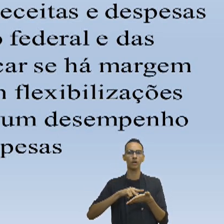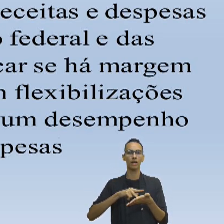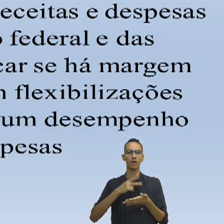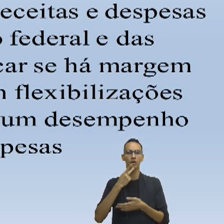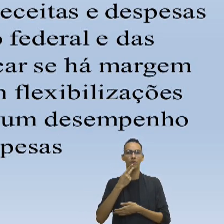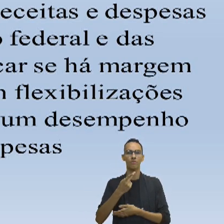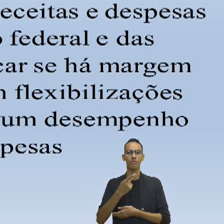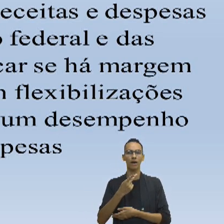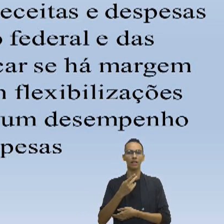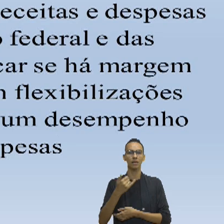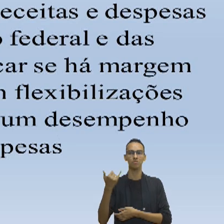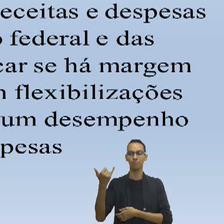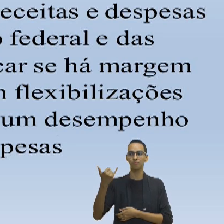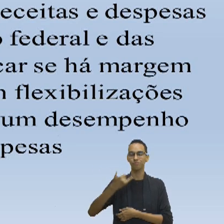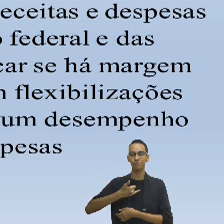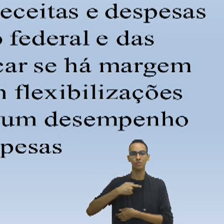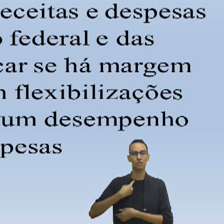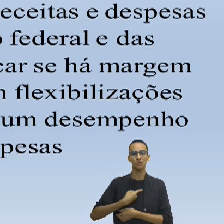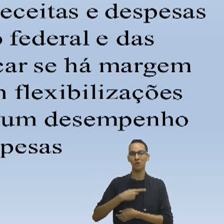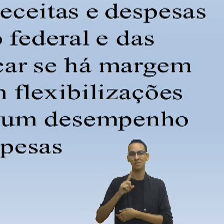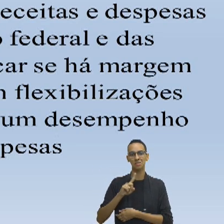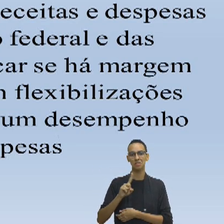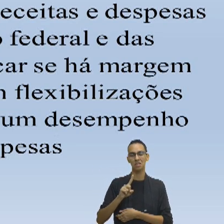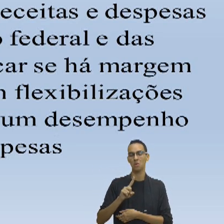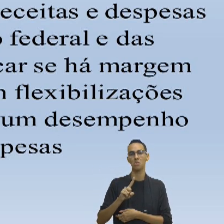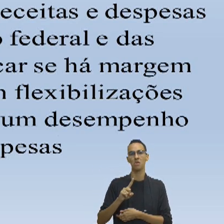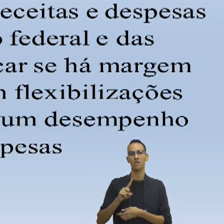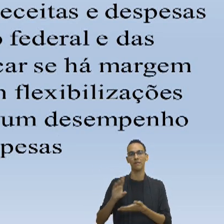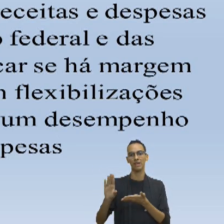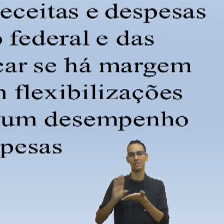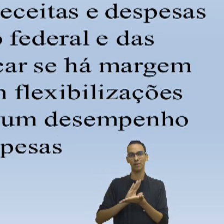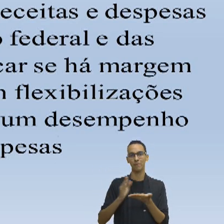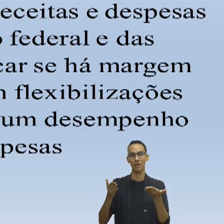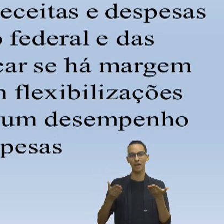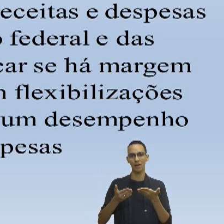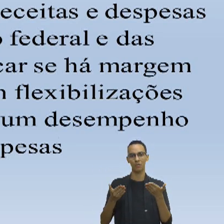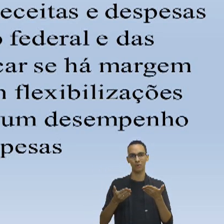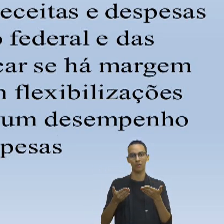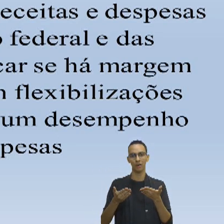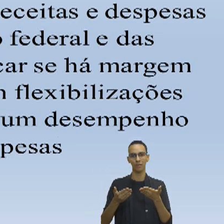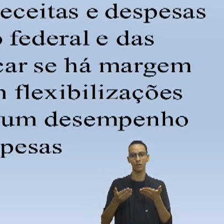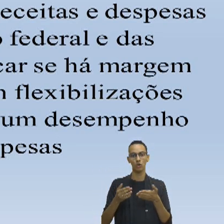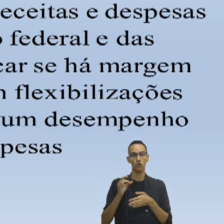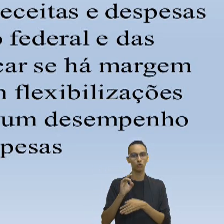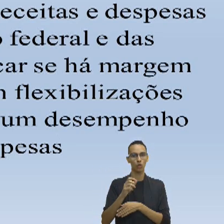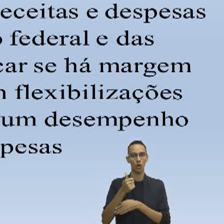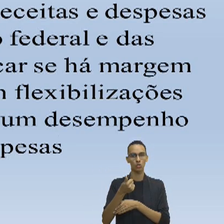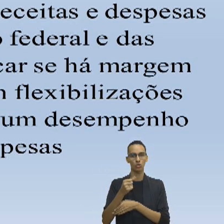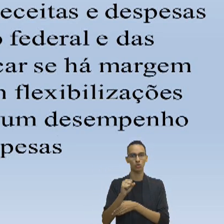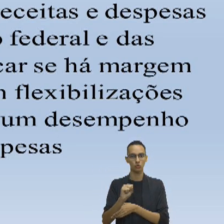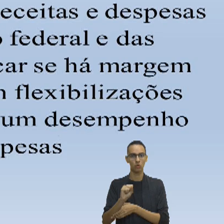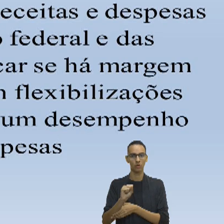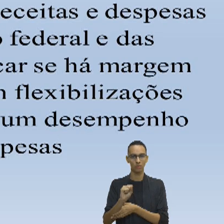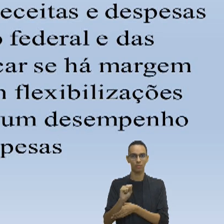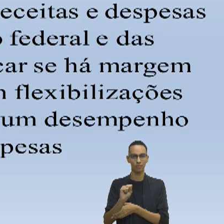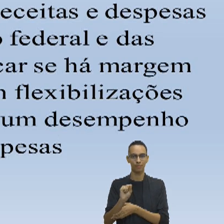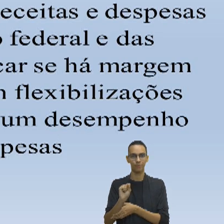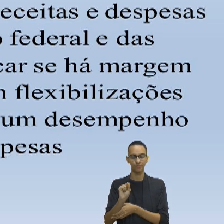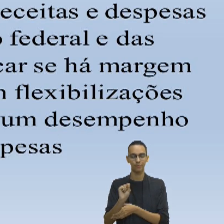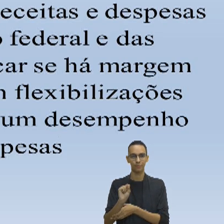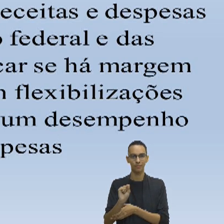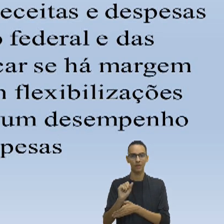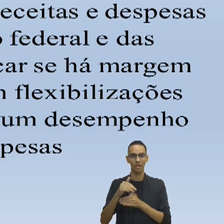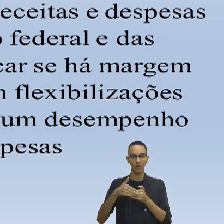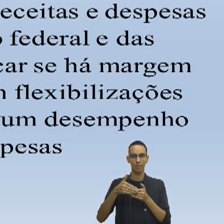receber agora um 12avos, nós vamos receber apenas um 18avos, tá? A partir do próximo mês. E